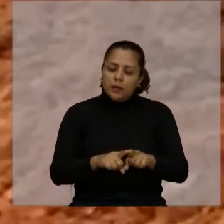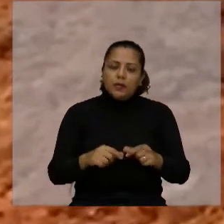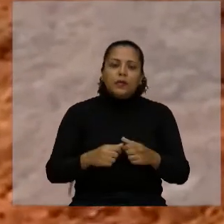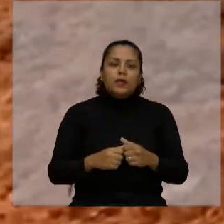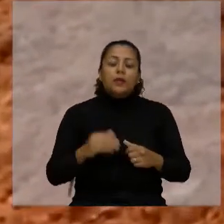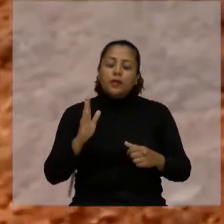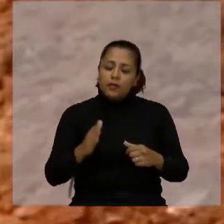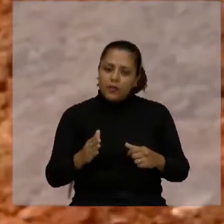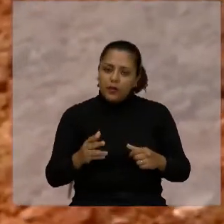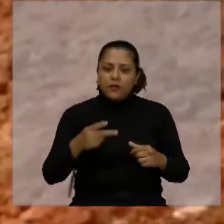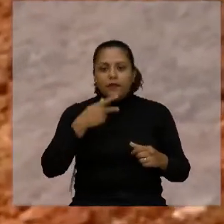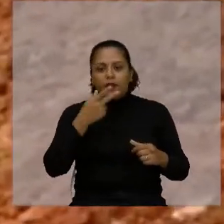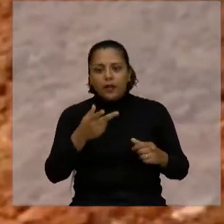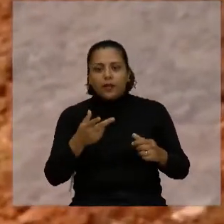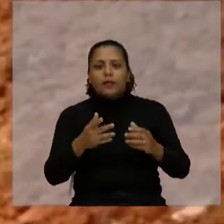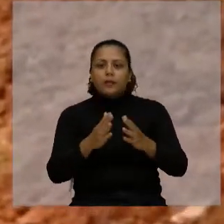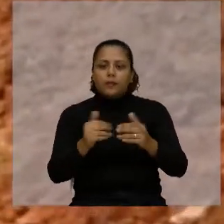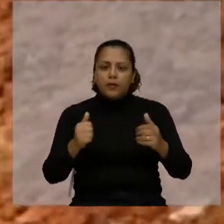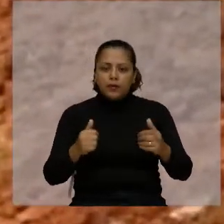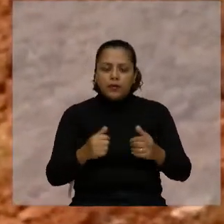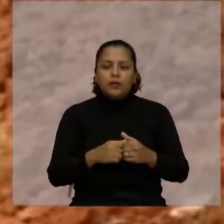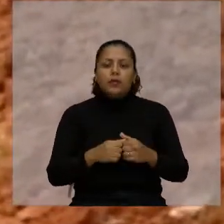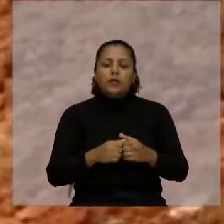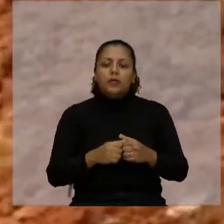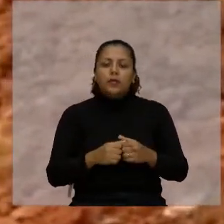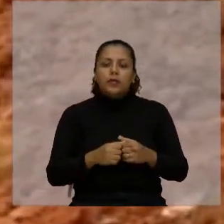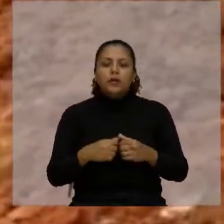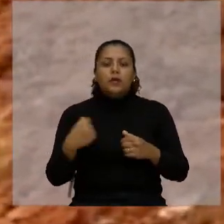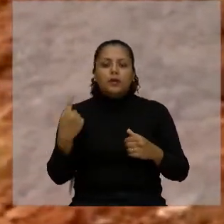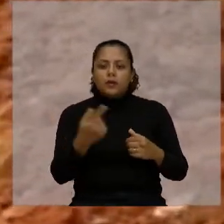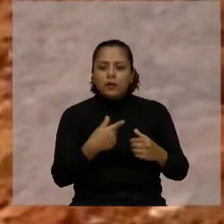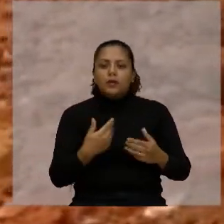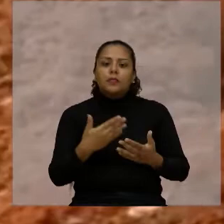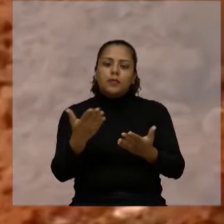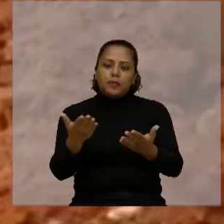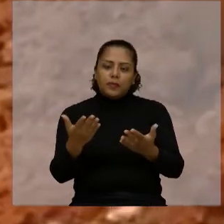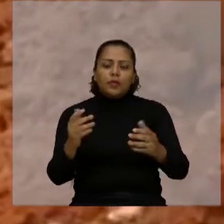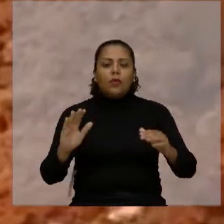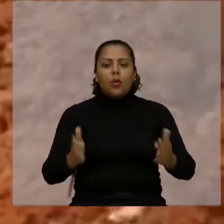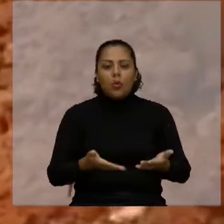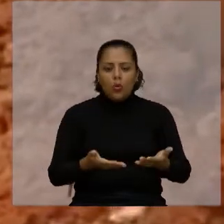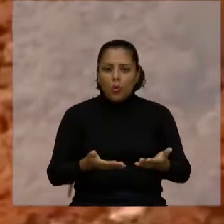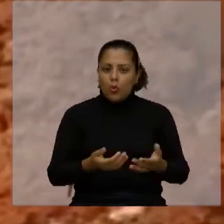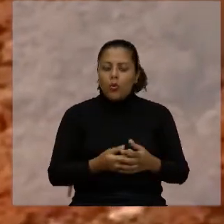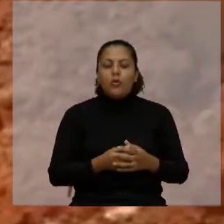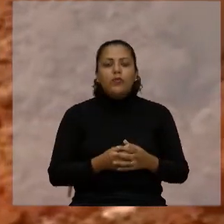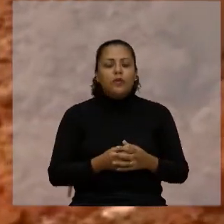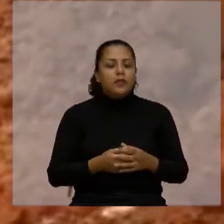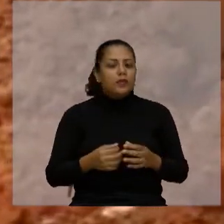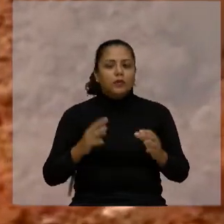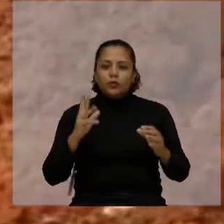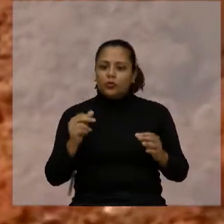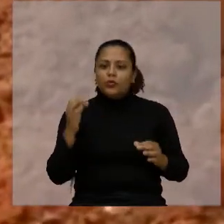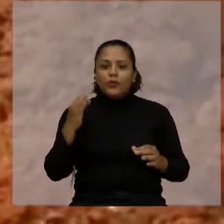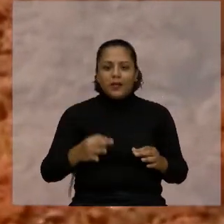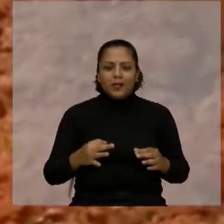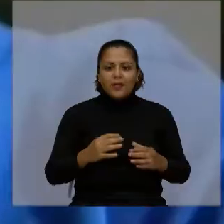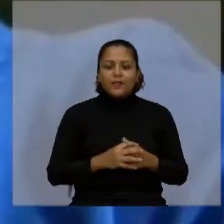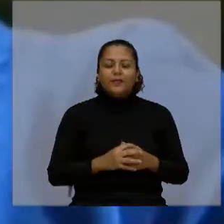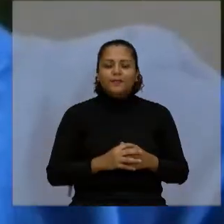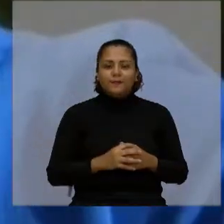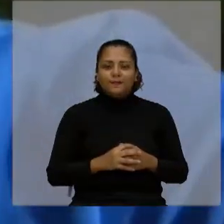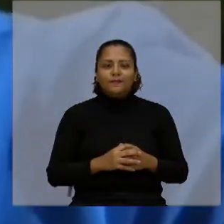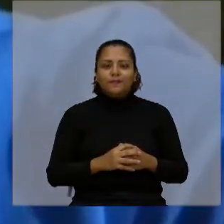gente a solicitação, nós encaminhamos para a Prefeitura e hoje eles estão executando o serviço. É